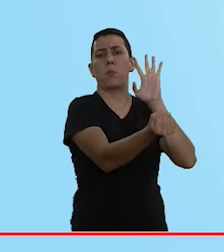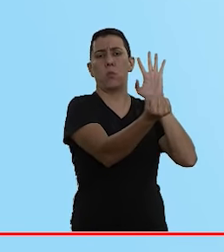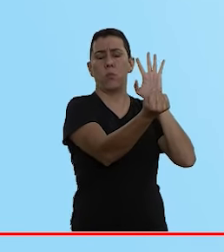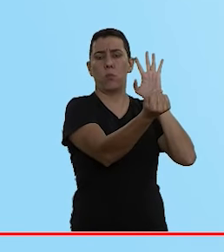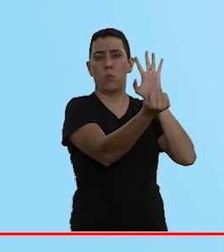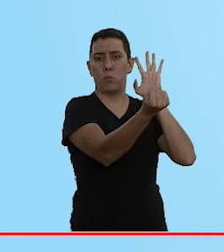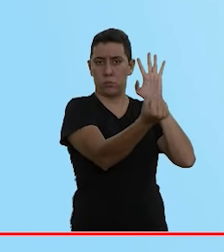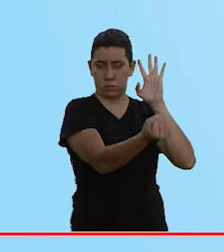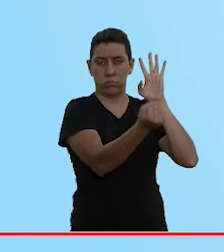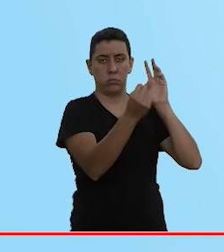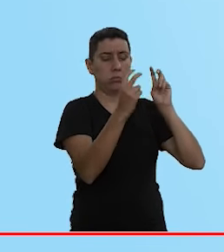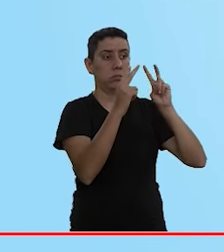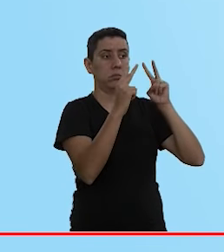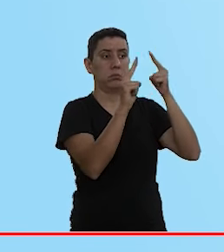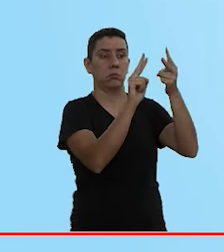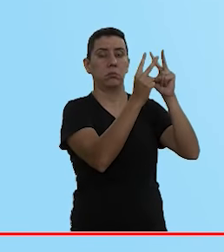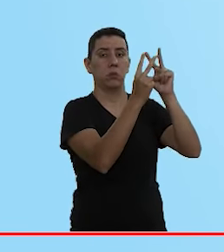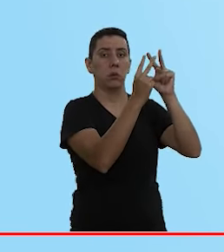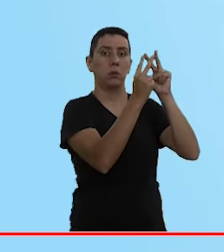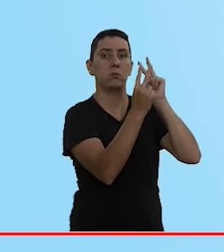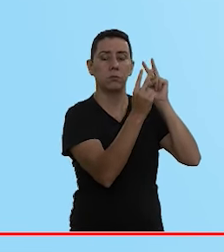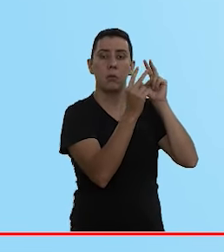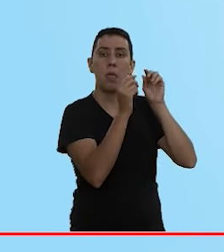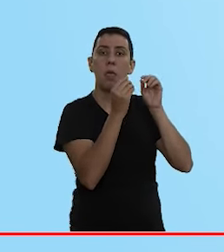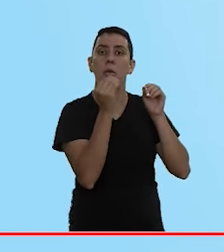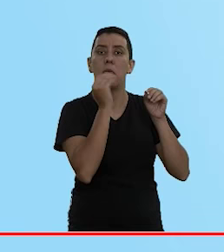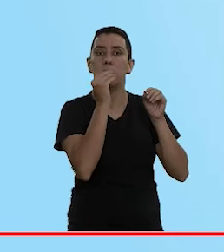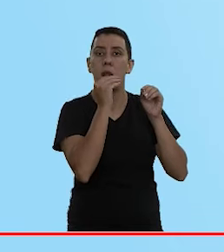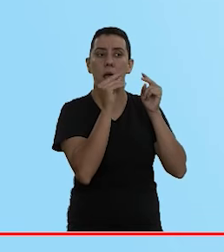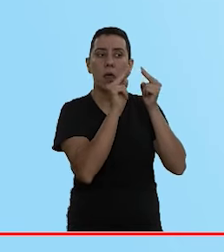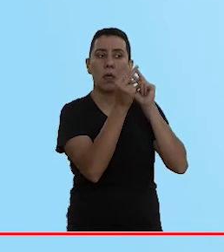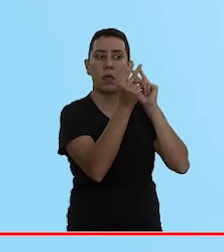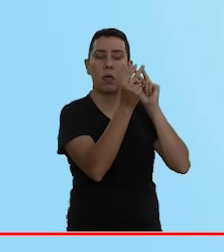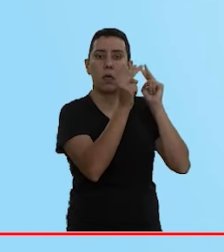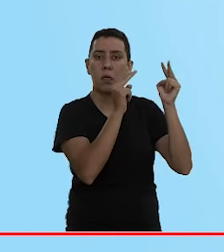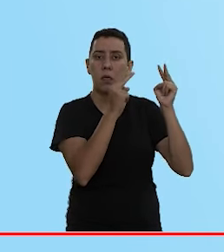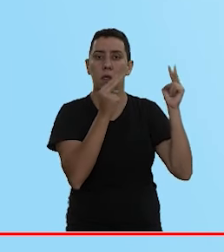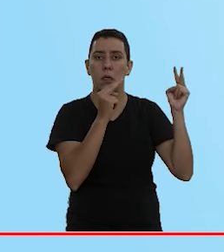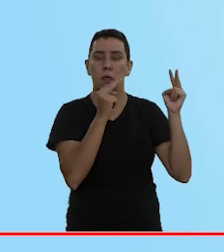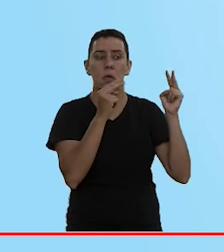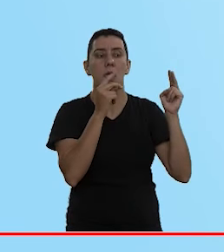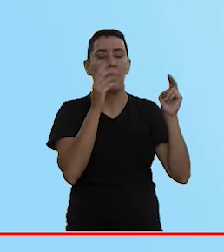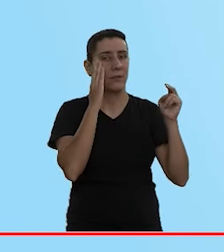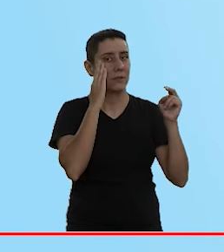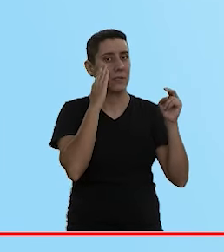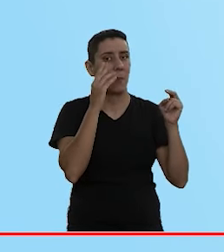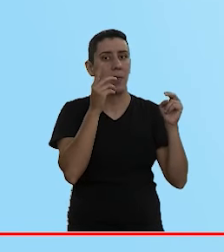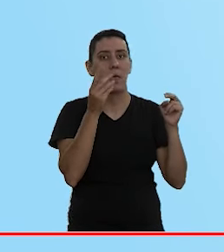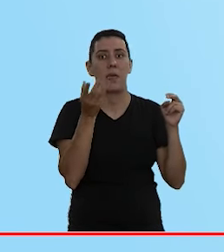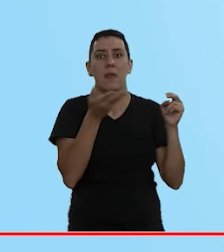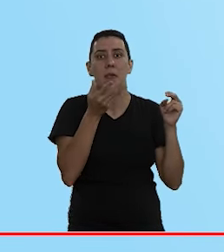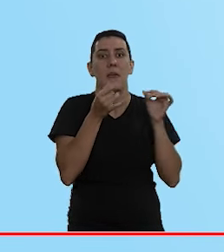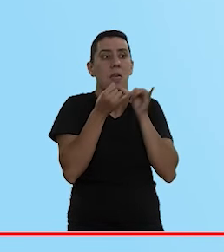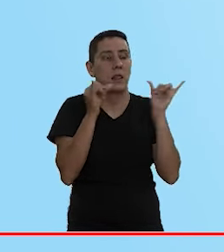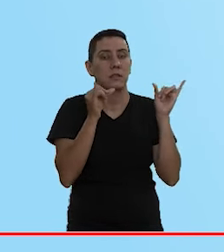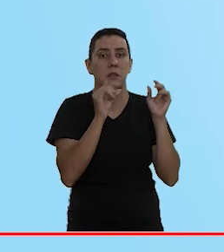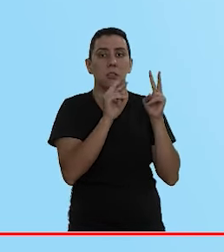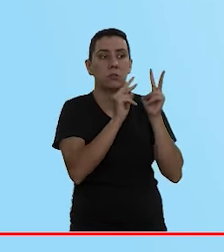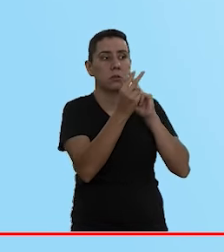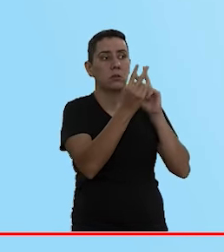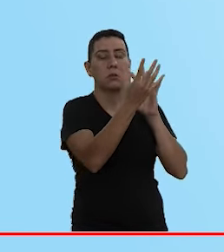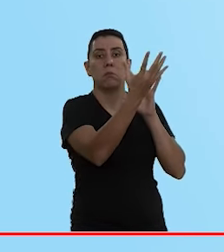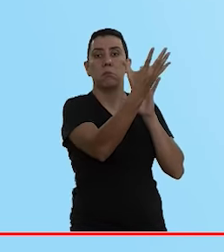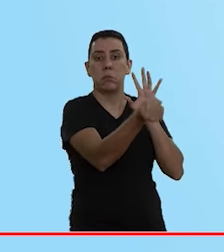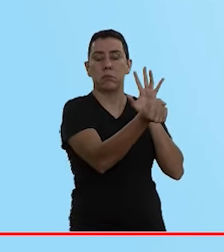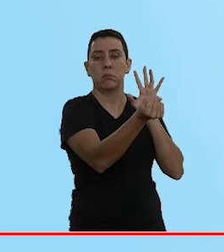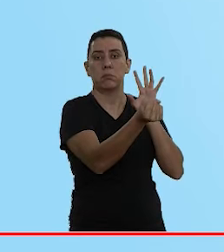aí na frequência. Se a usina deixou de fornecer potência ativa para aquele sistema, a frequência do sistema começa a tender a cair. Só